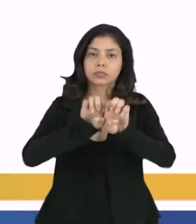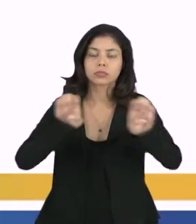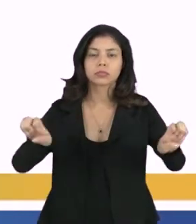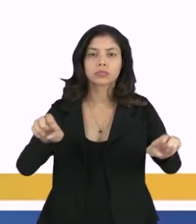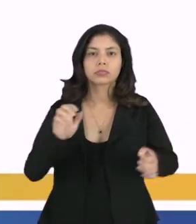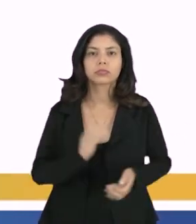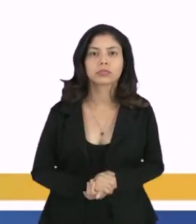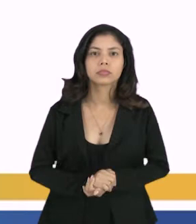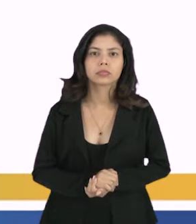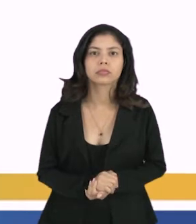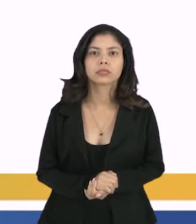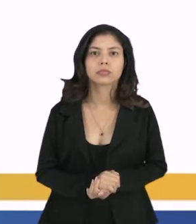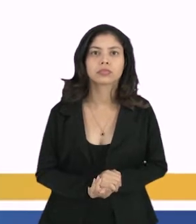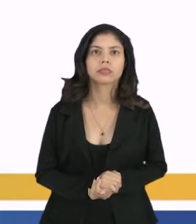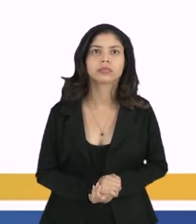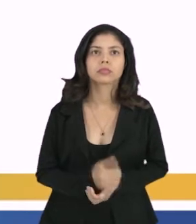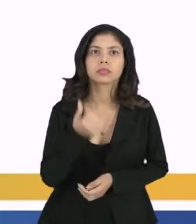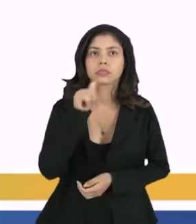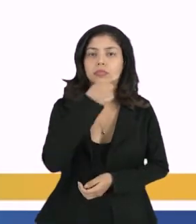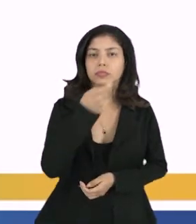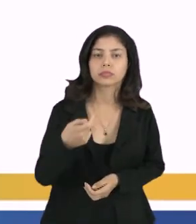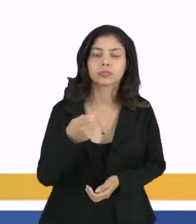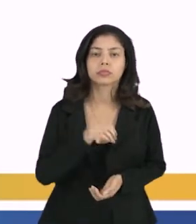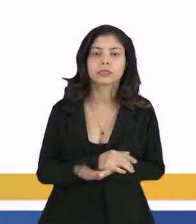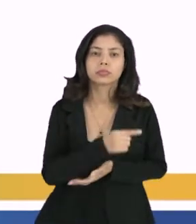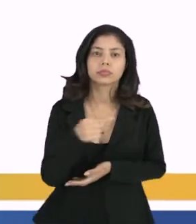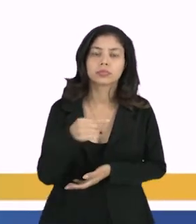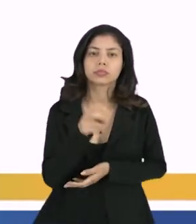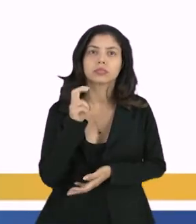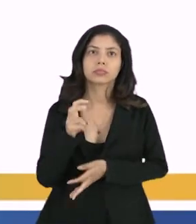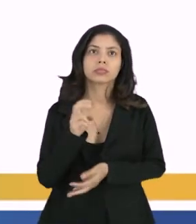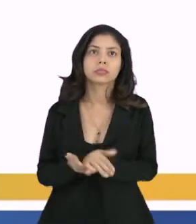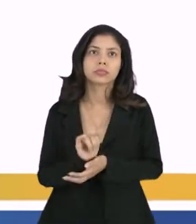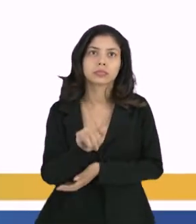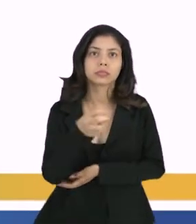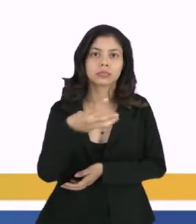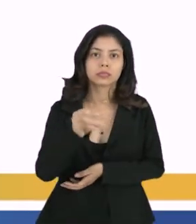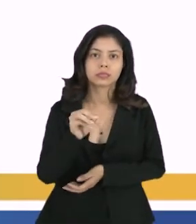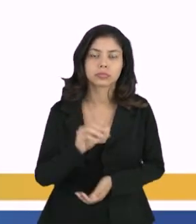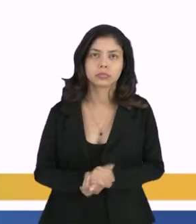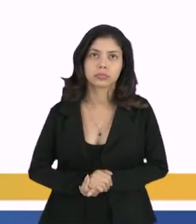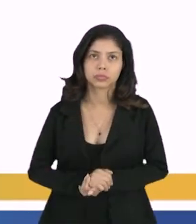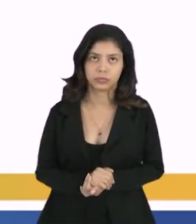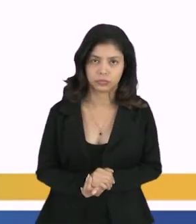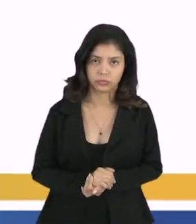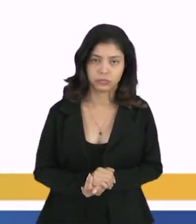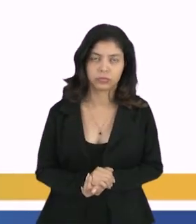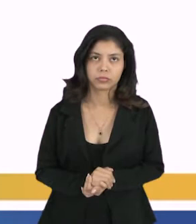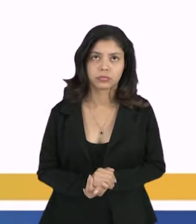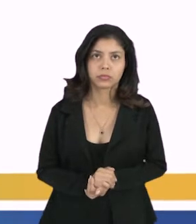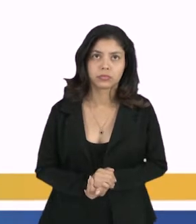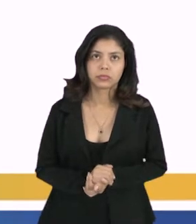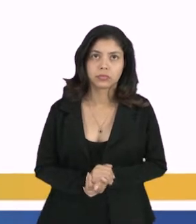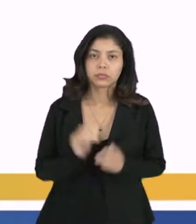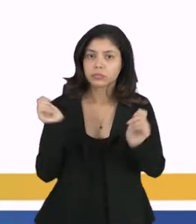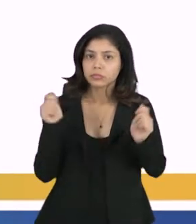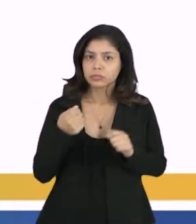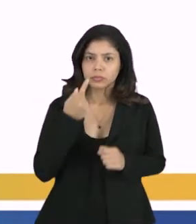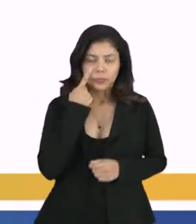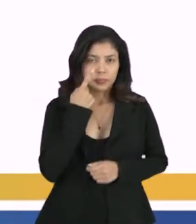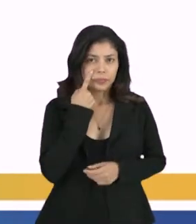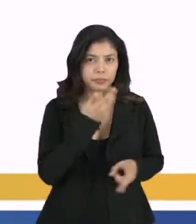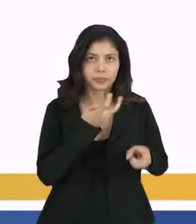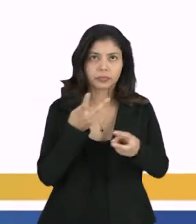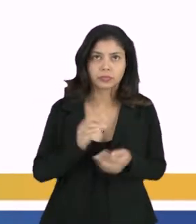equação. Se x é igual a menos 5 e y é igual a 30, é solução.